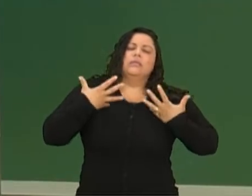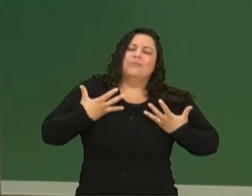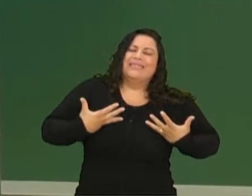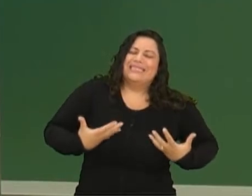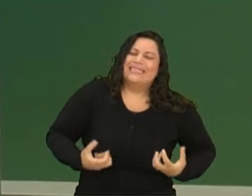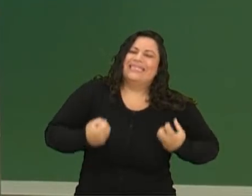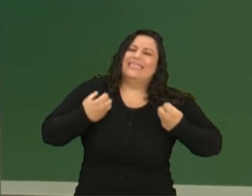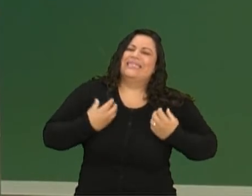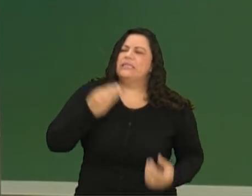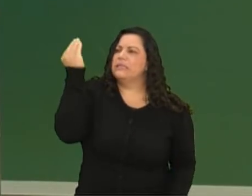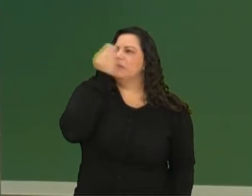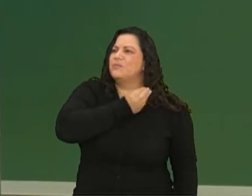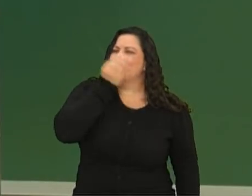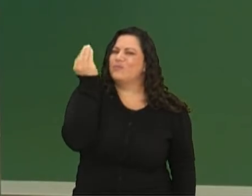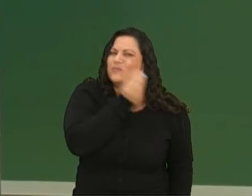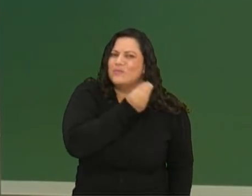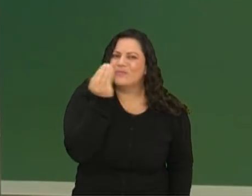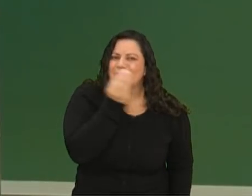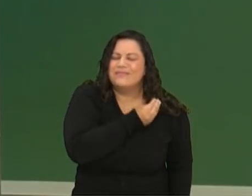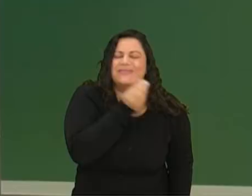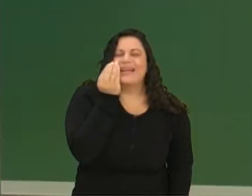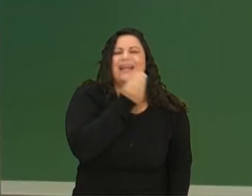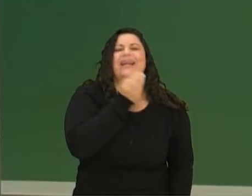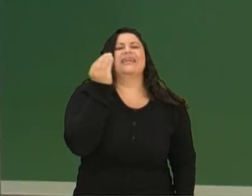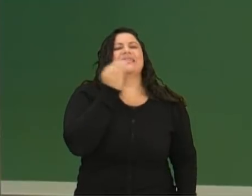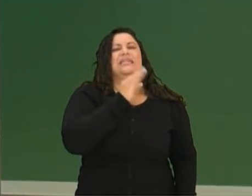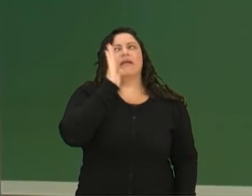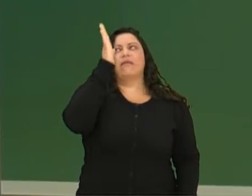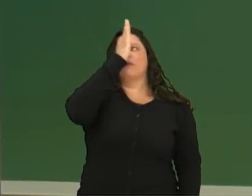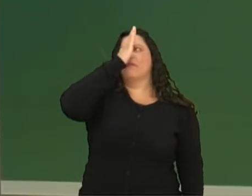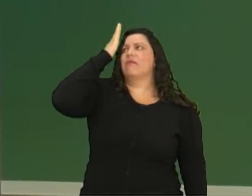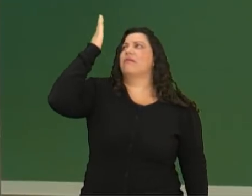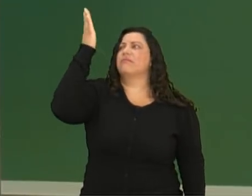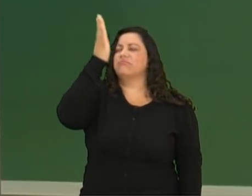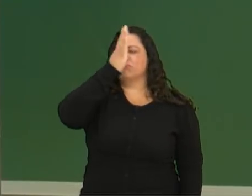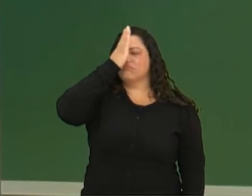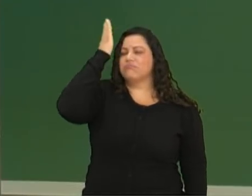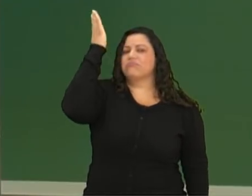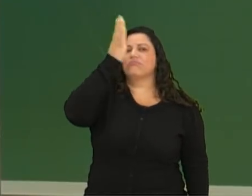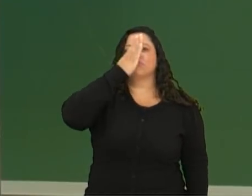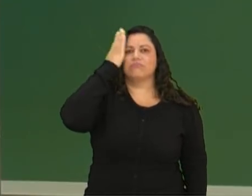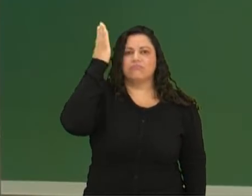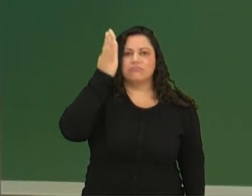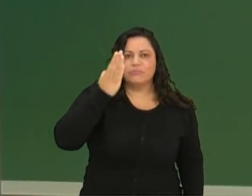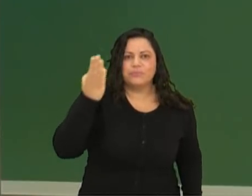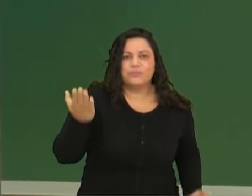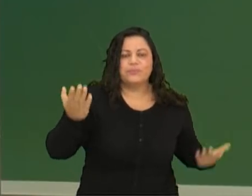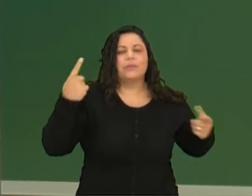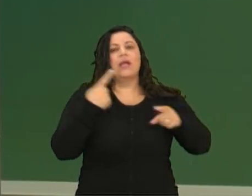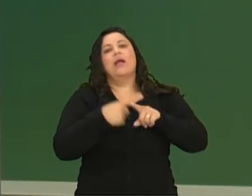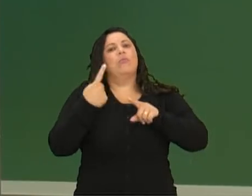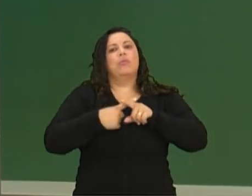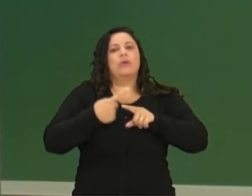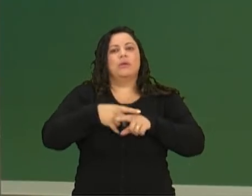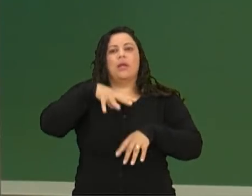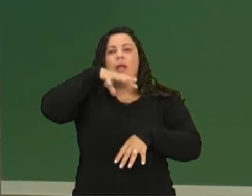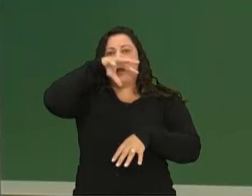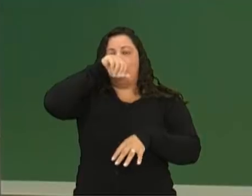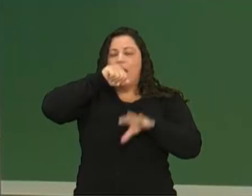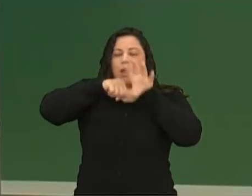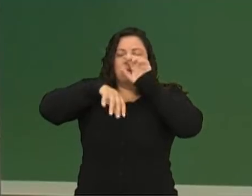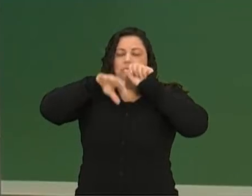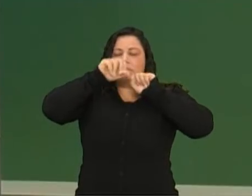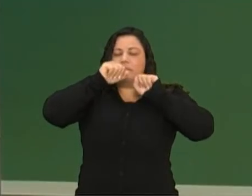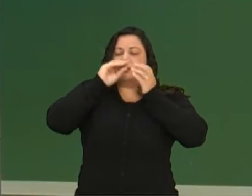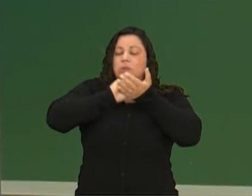cansada, fraca, tá? Muita fraqueza, tontura, tá? Por quê? Porque tem menos oxigênio chegando até